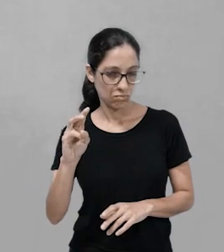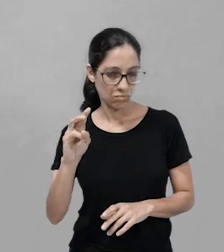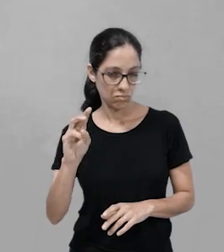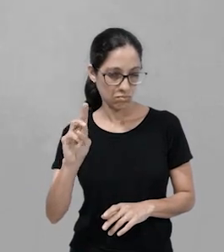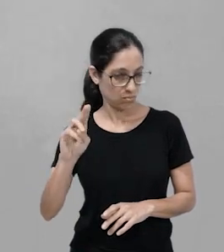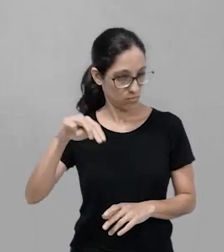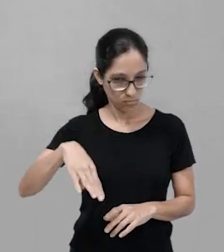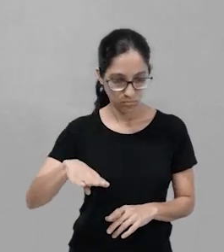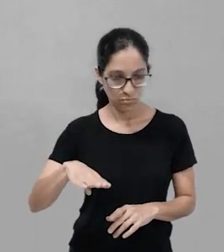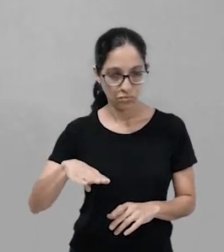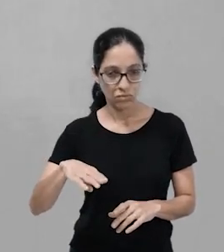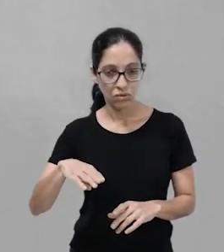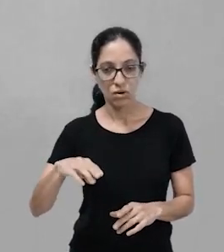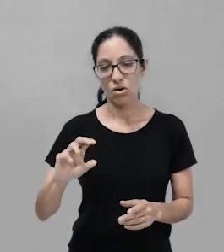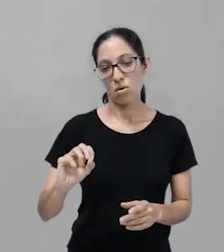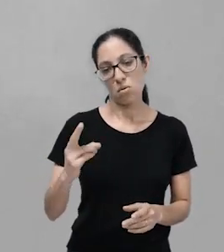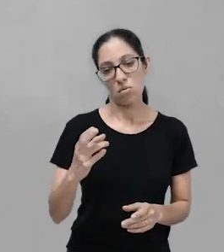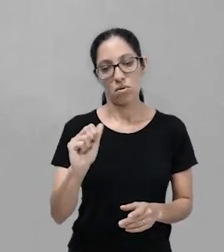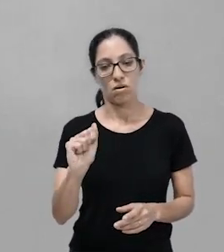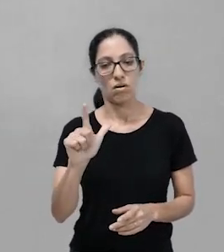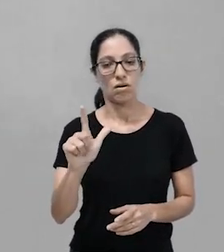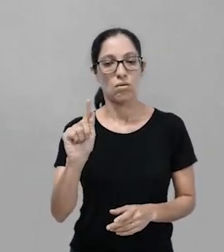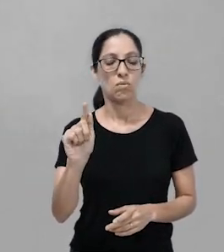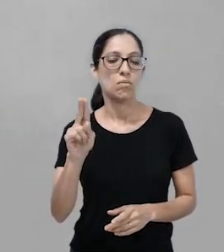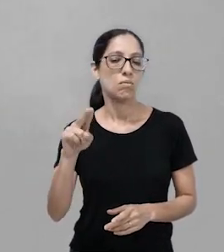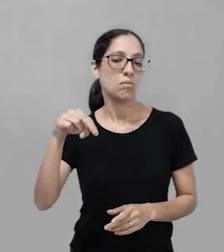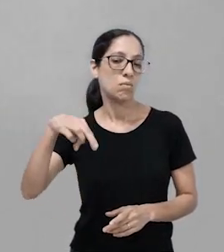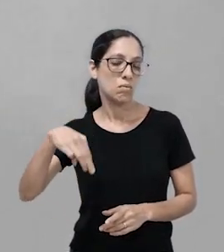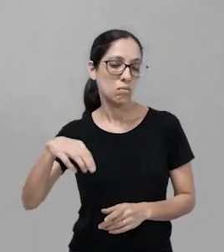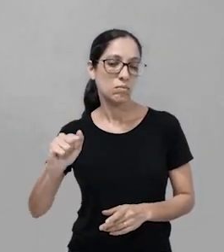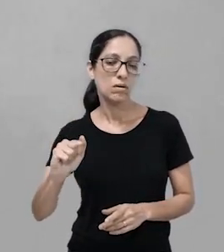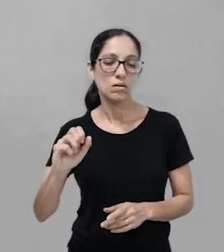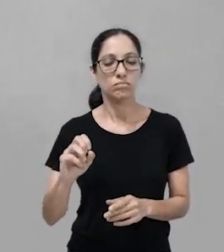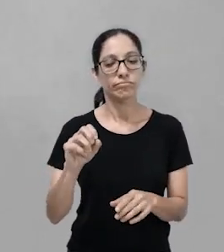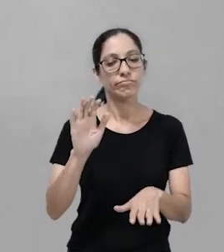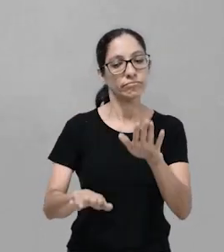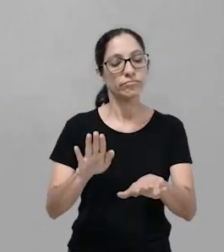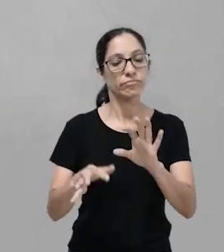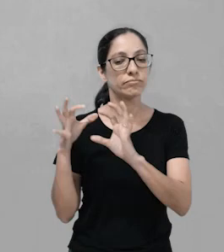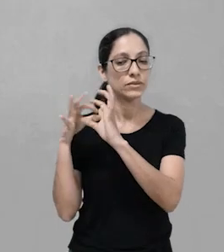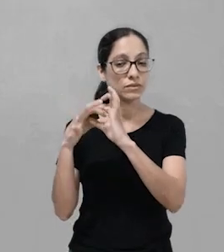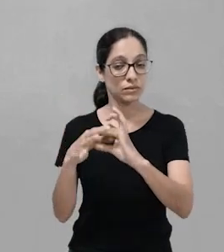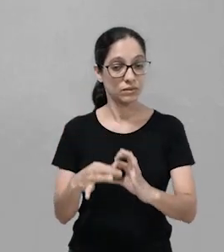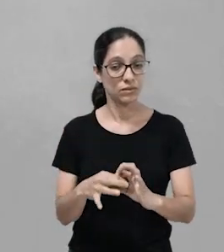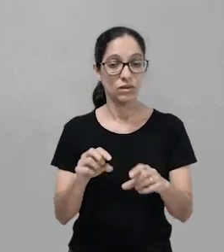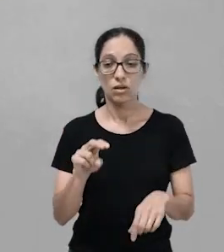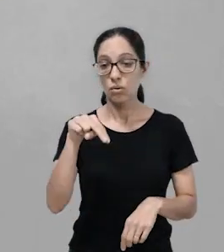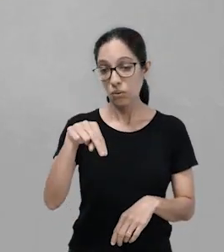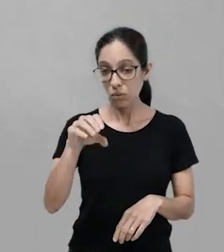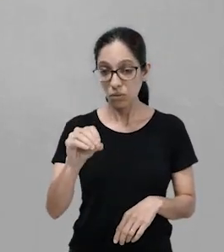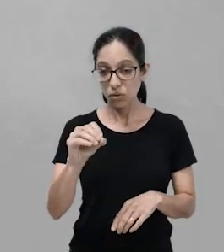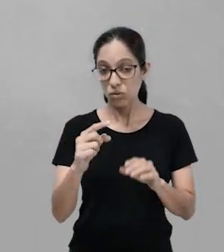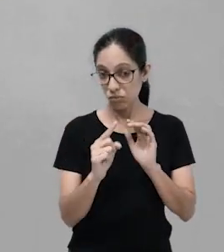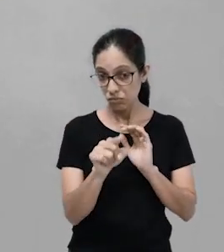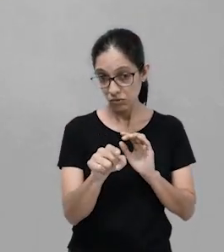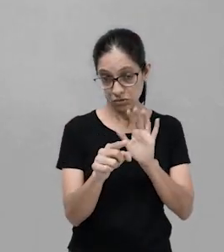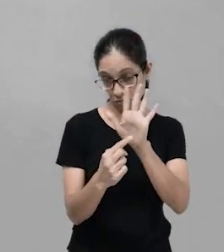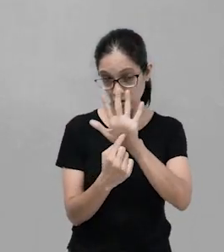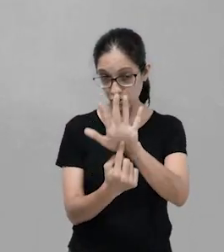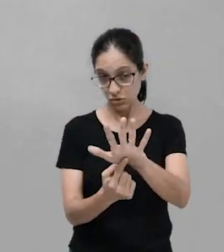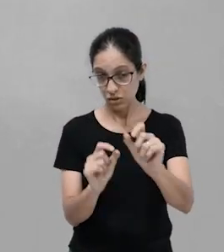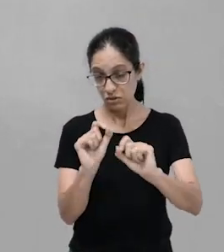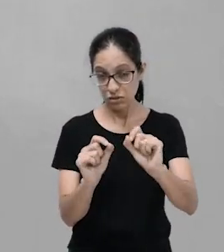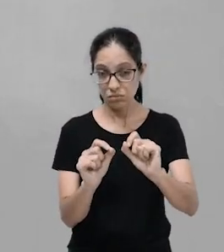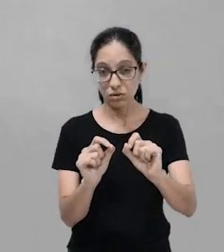traduzido como algum ou alguma, dependendo do contexto. E o no é usado sempre que você quer dar ideia